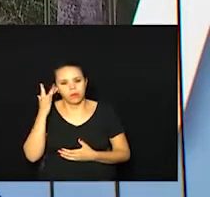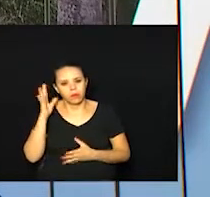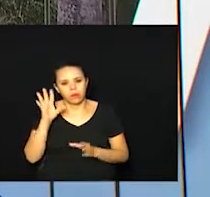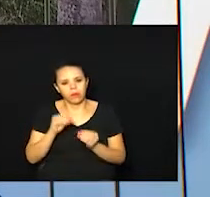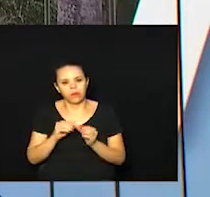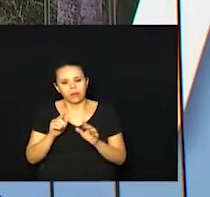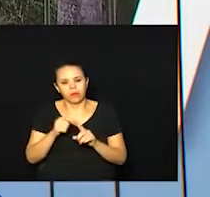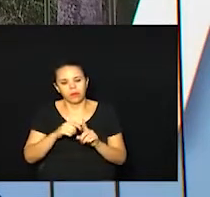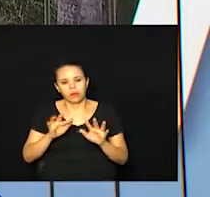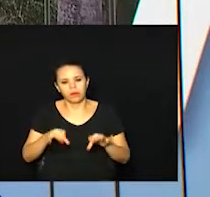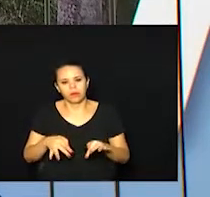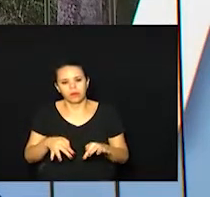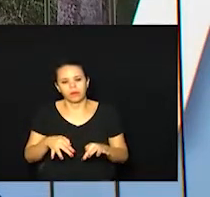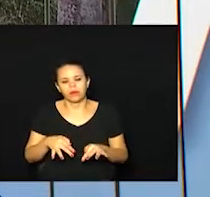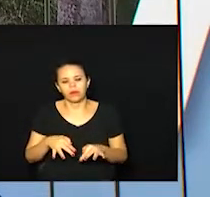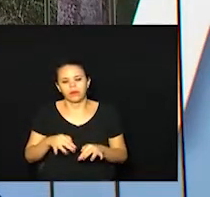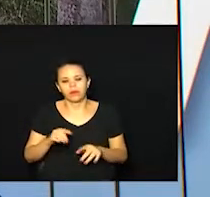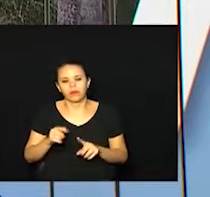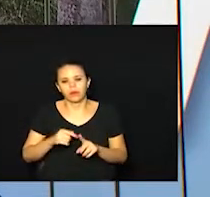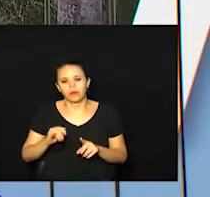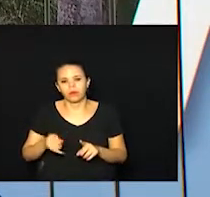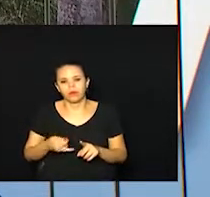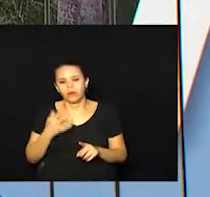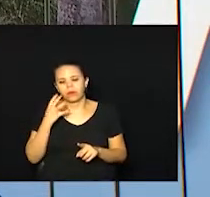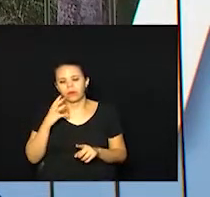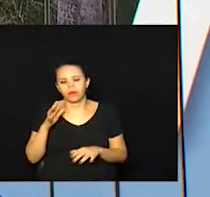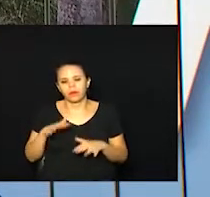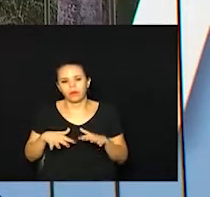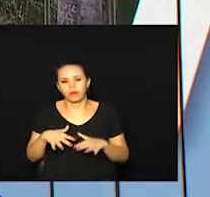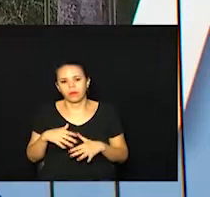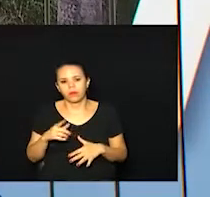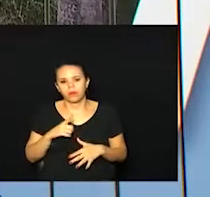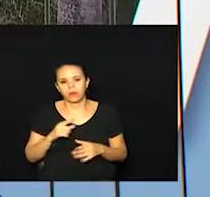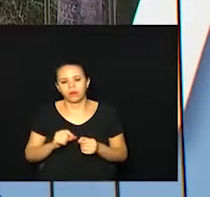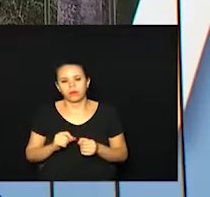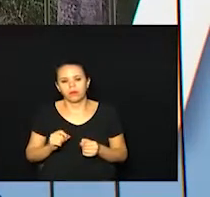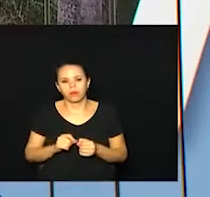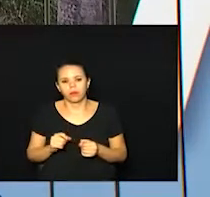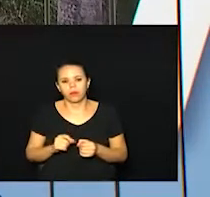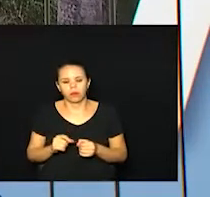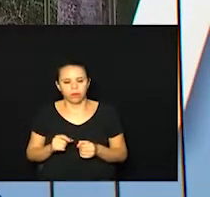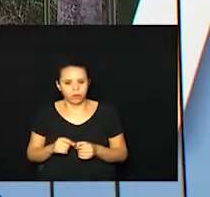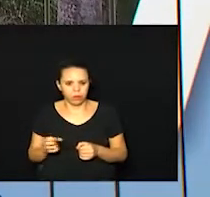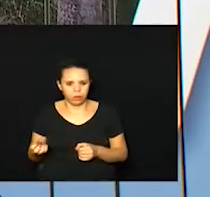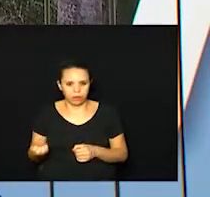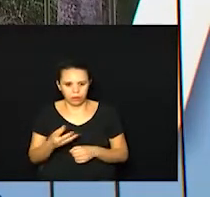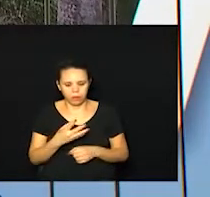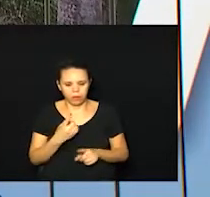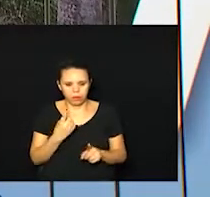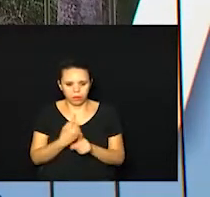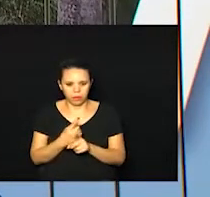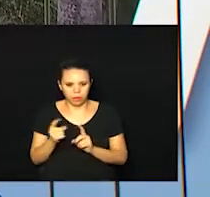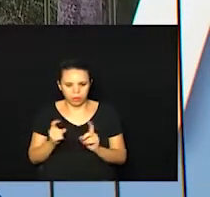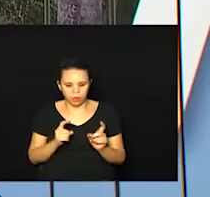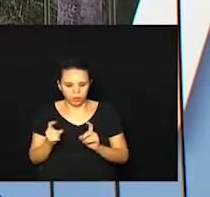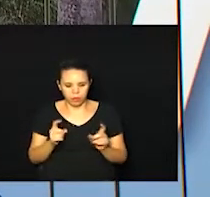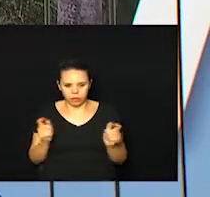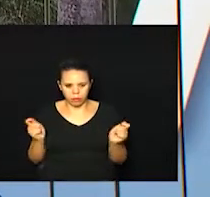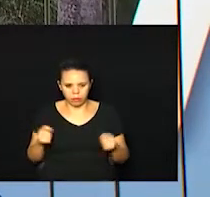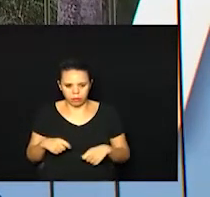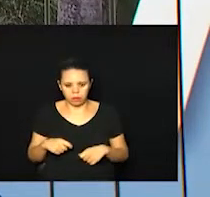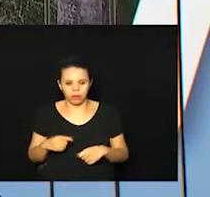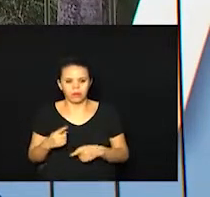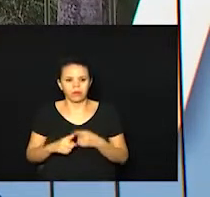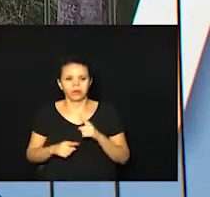de janeiro, meados de fevereiro, nós faríamos um novo encontro para poder,